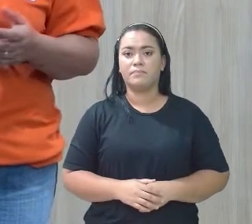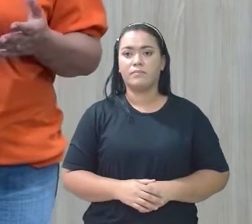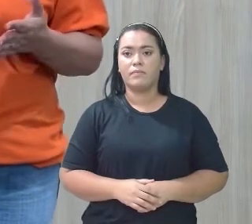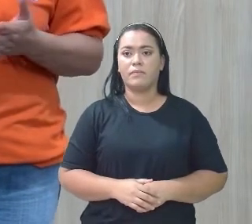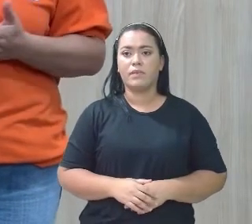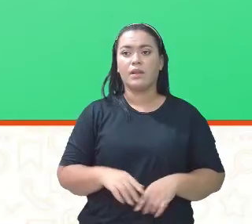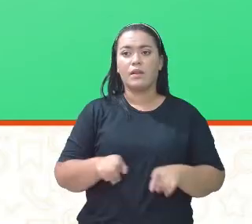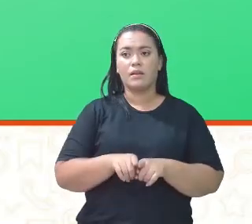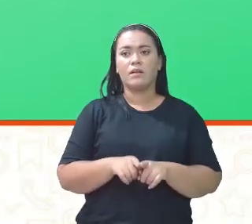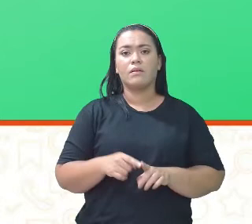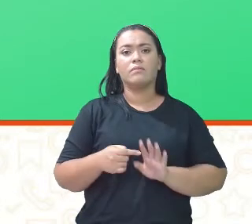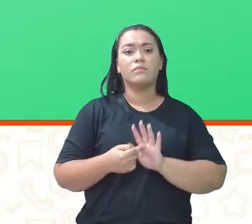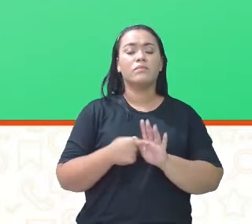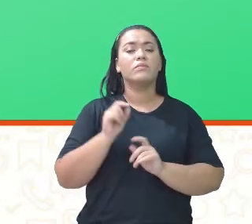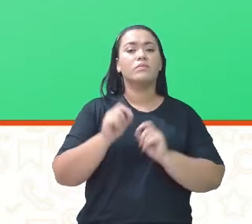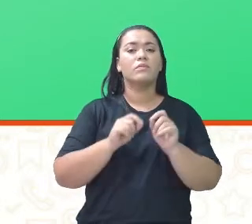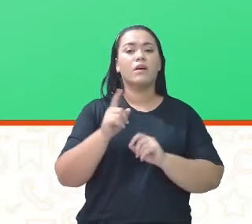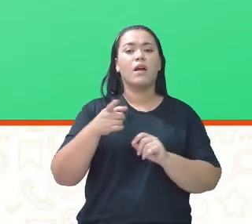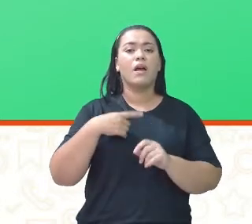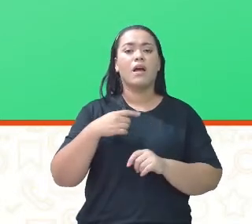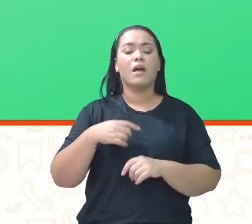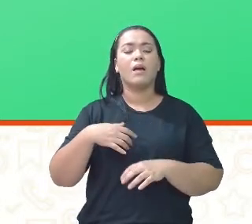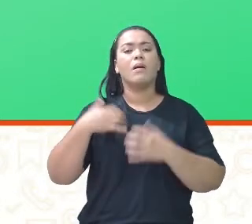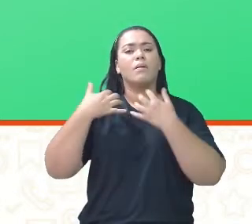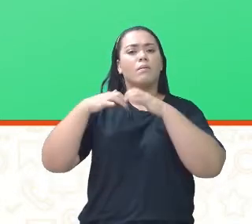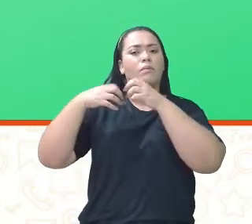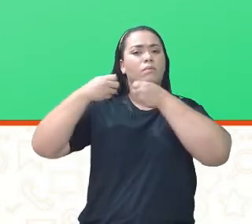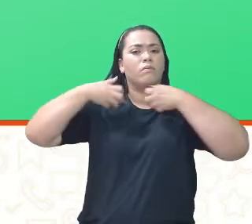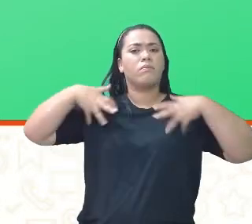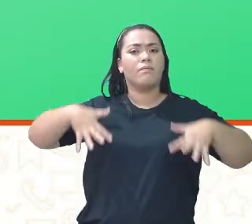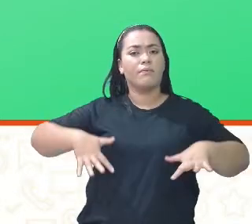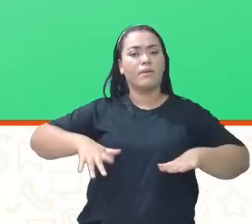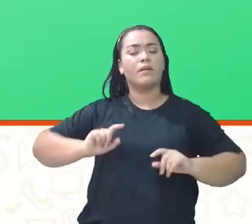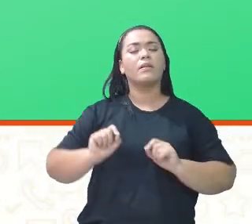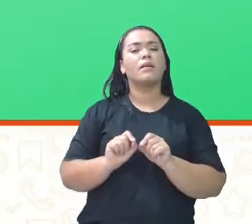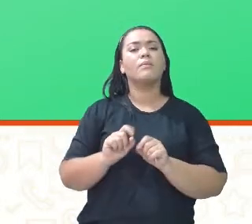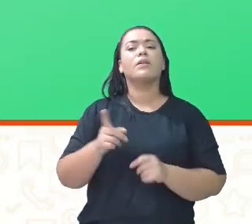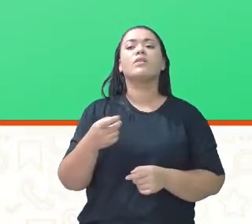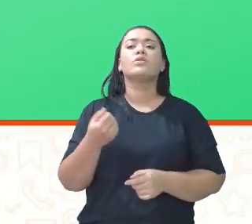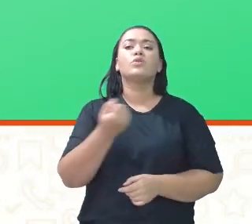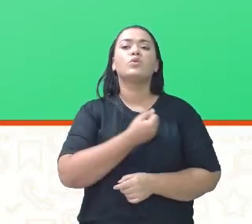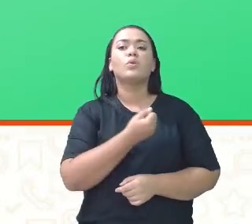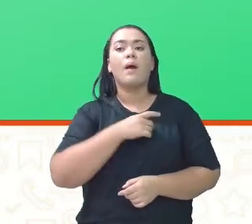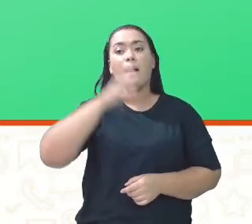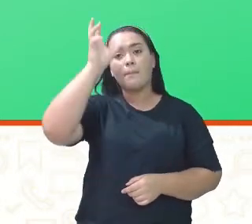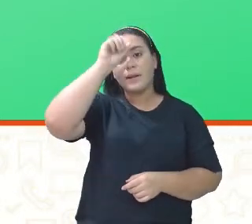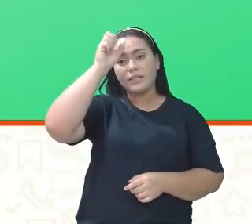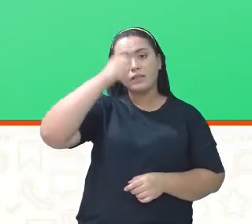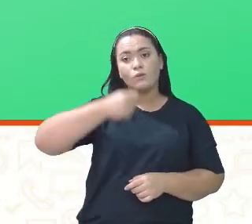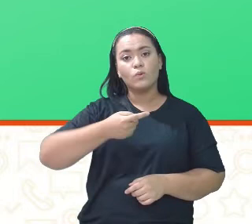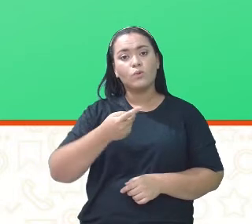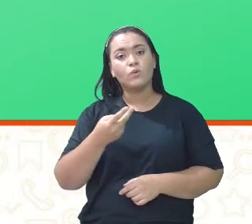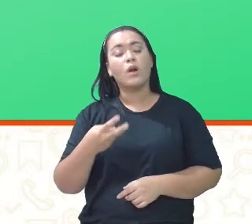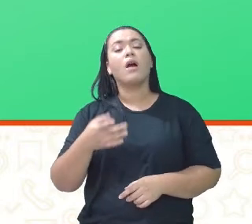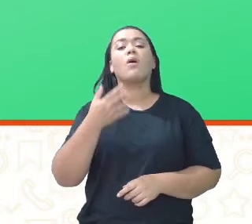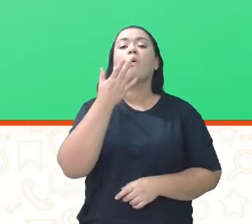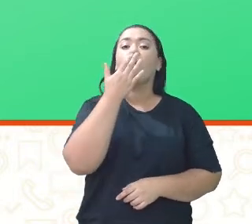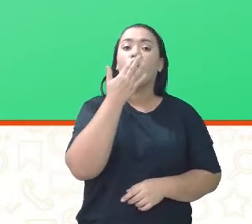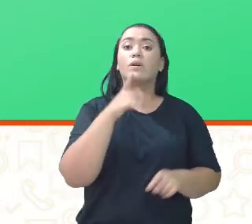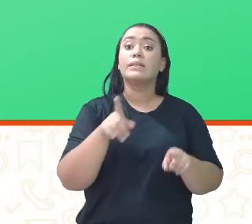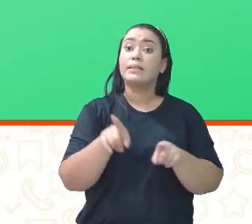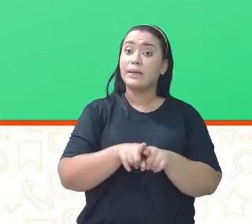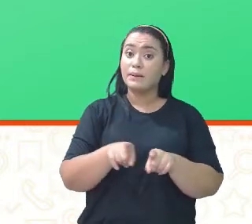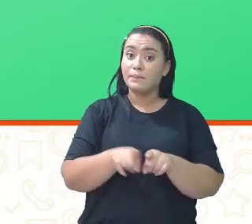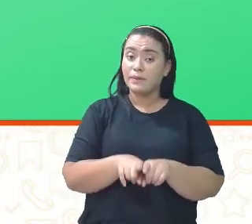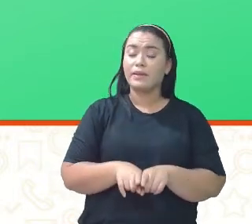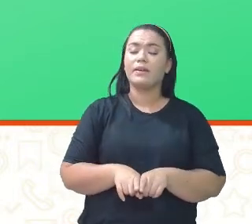Bom, trouxe outra atividade também de coordenação motora, e aí você pode ir trabalhando os números, as cores, ao mesmo